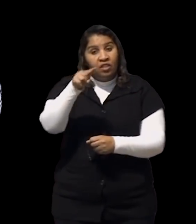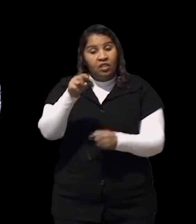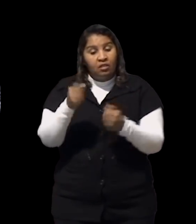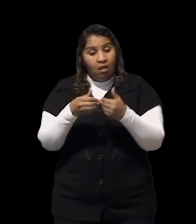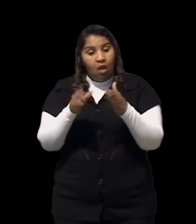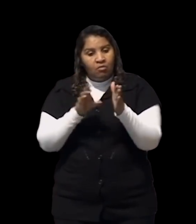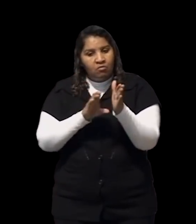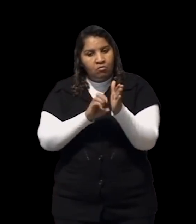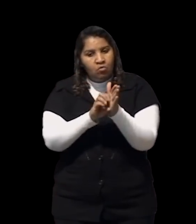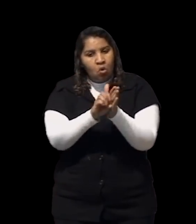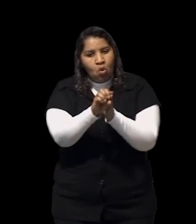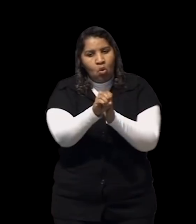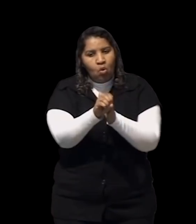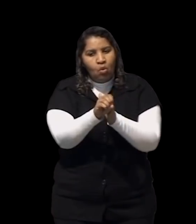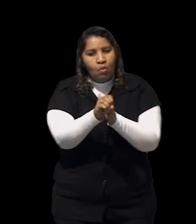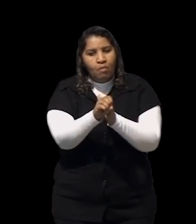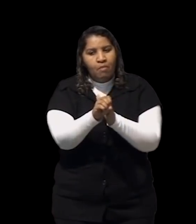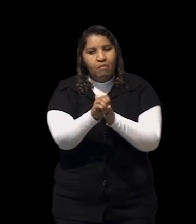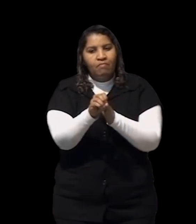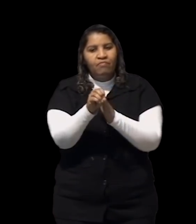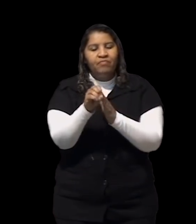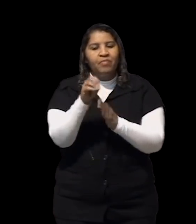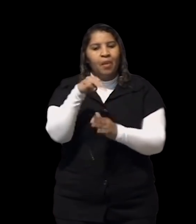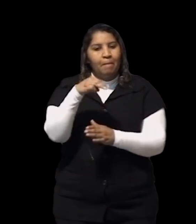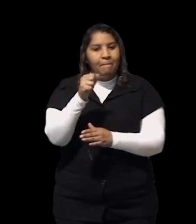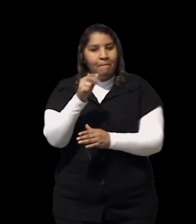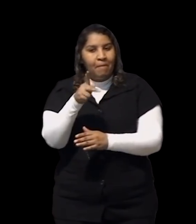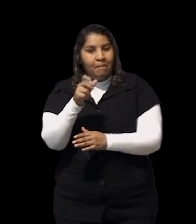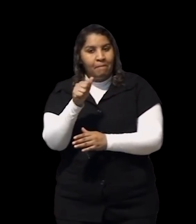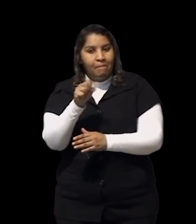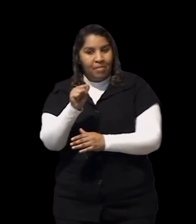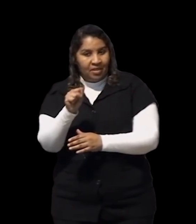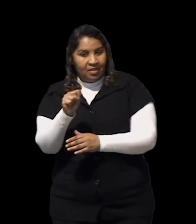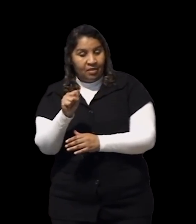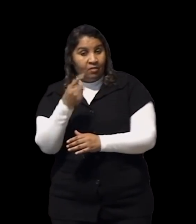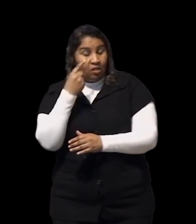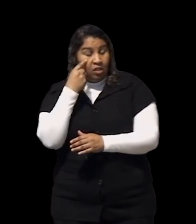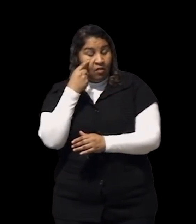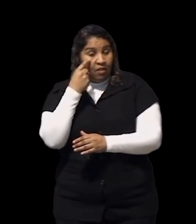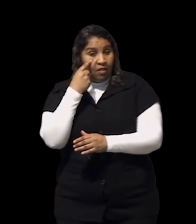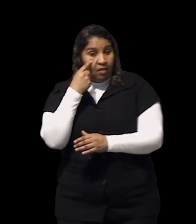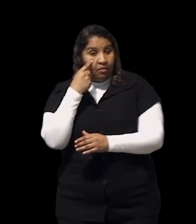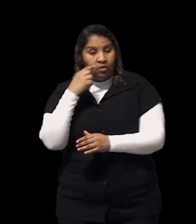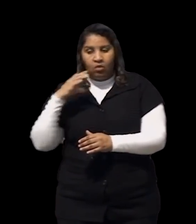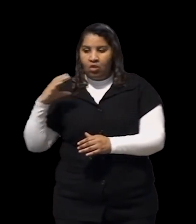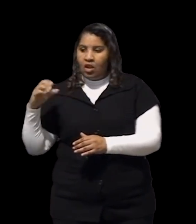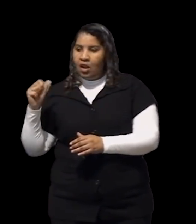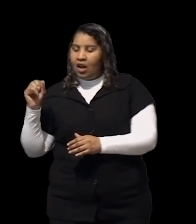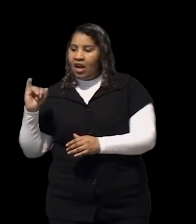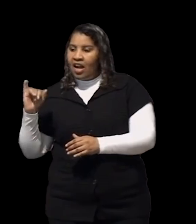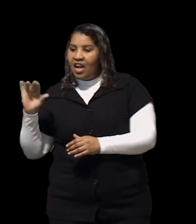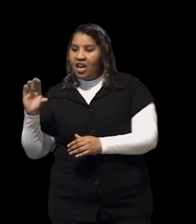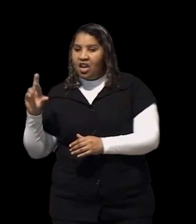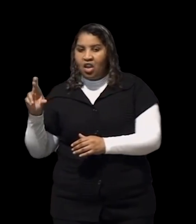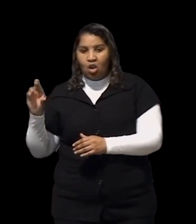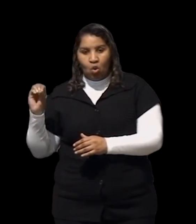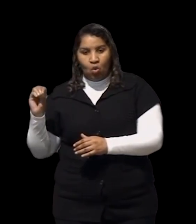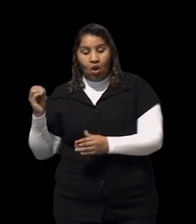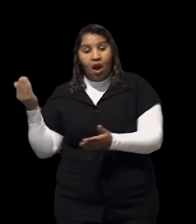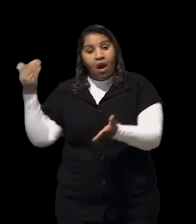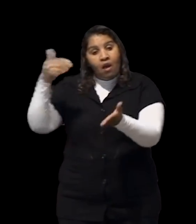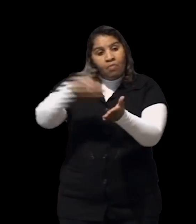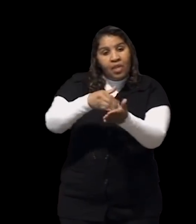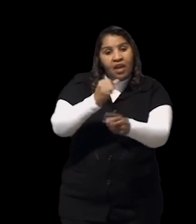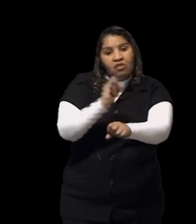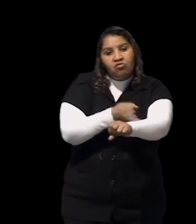Cairu a Jerusalém A pé a pé você vai ver que a viagem de Cairo a Jerusalém à pé vai dar no máximo mas seis sete dias